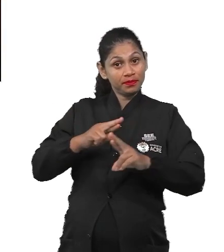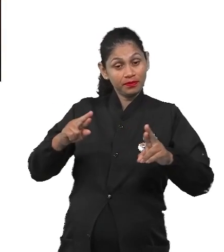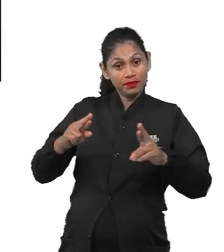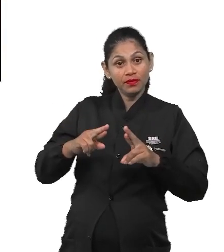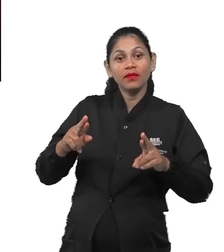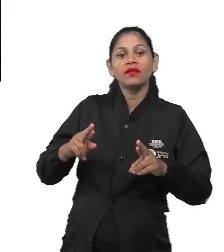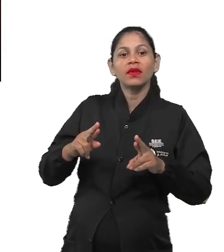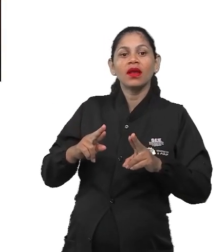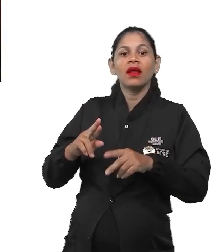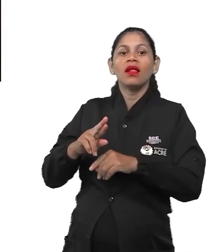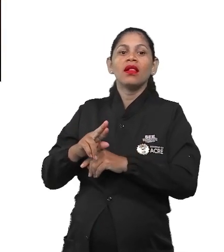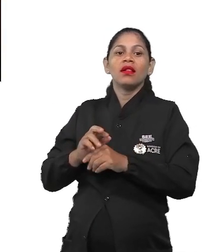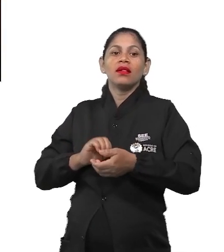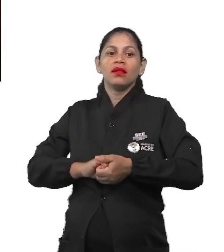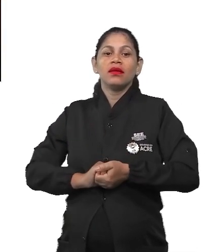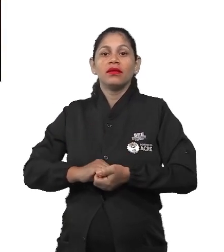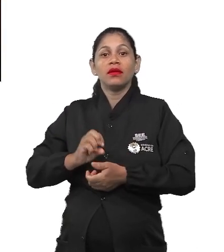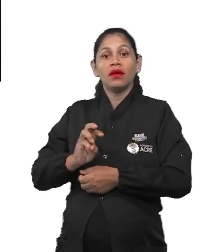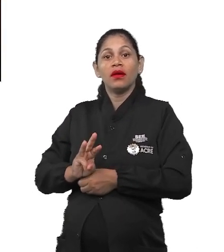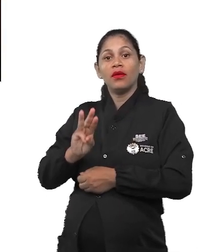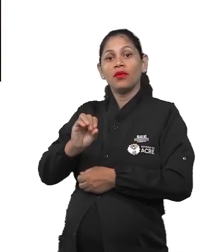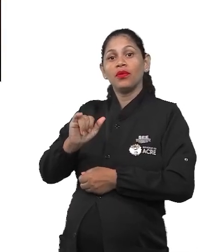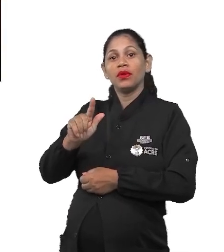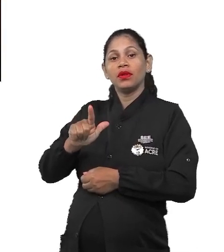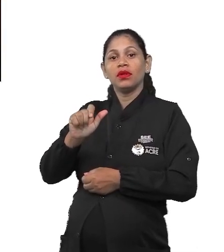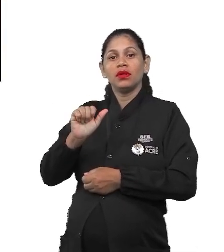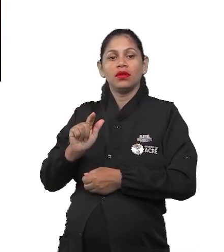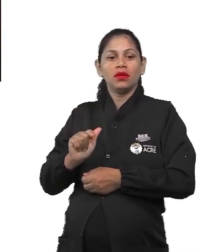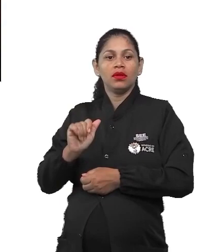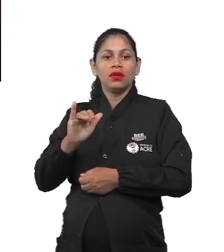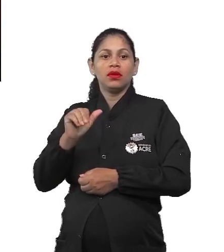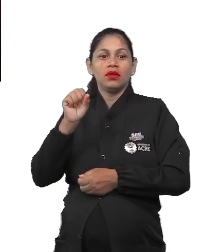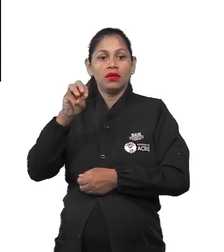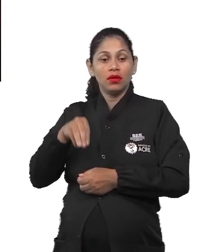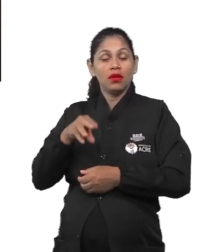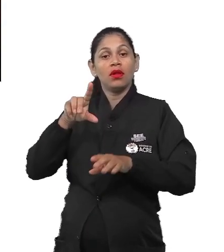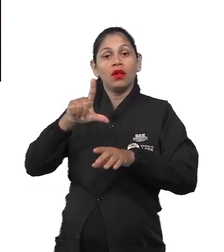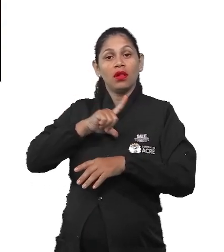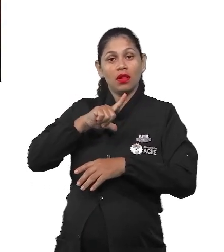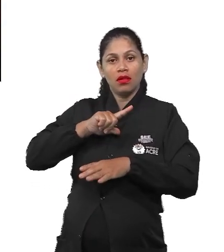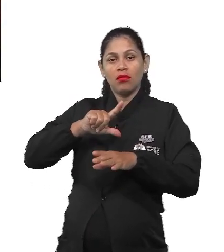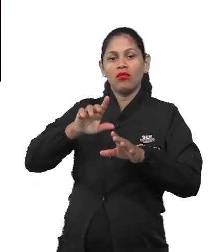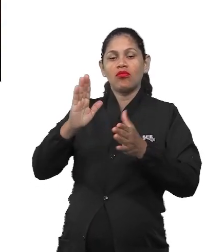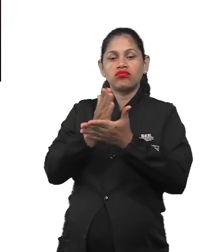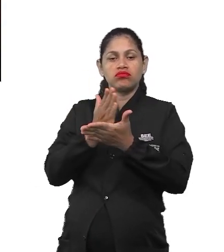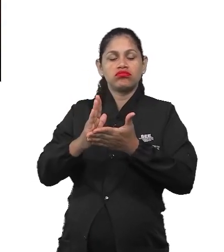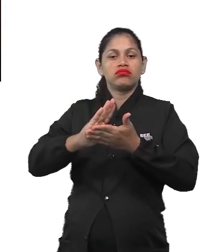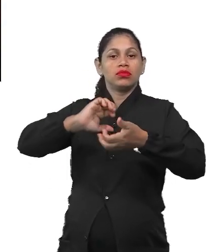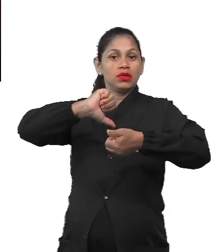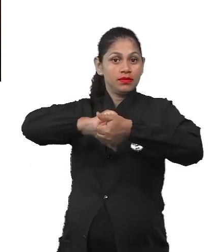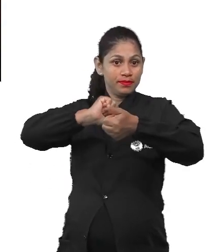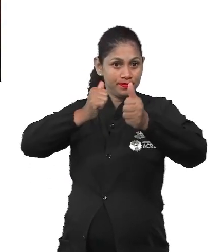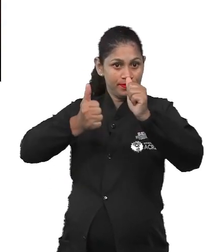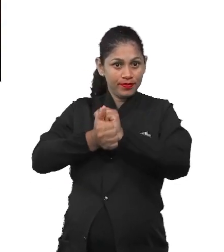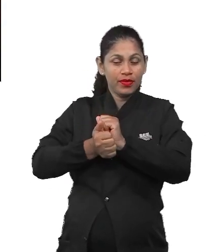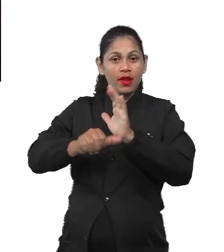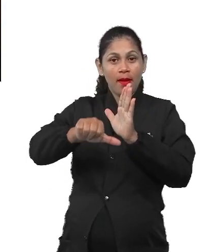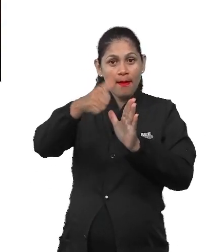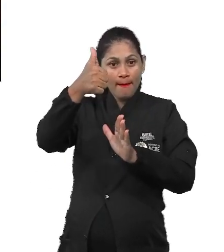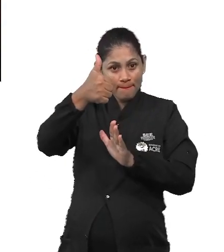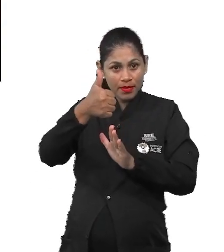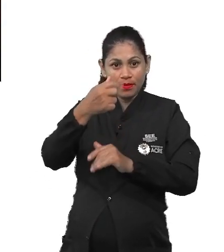William Shakespeare e o cinema, nós temos algumas adaptações e essa primeira